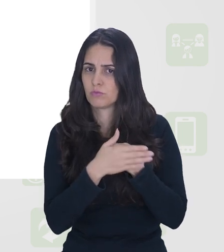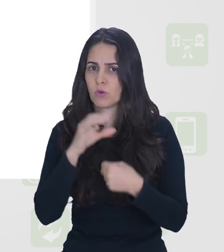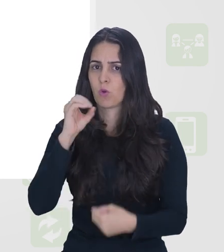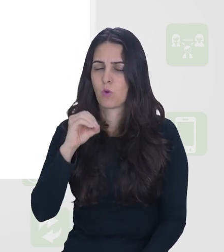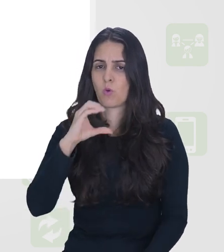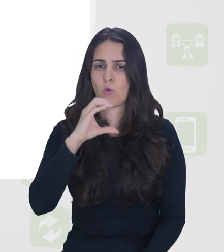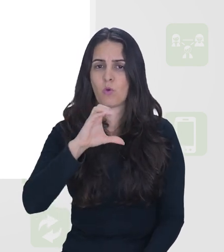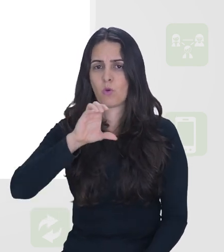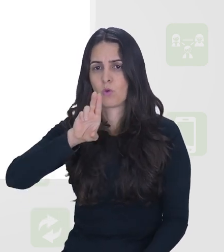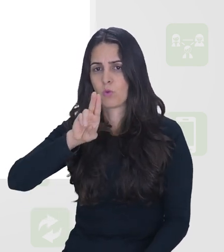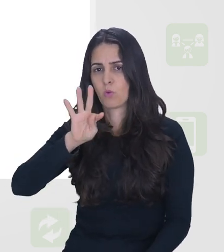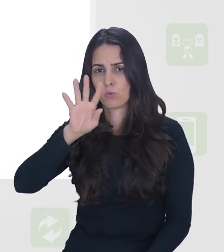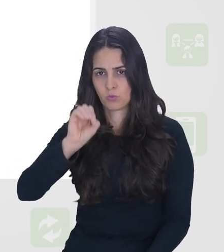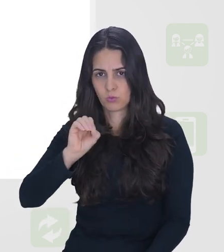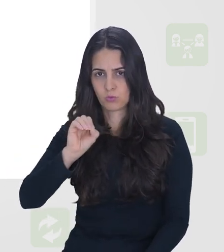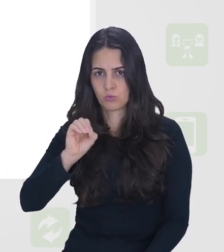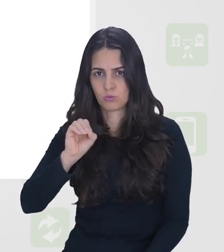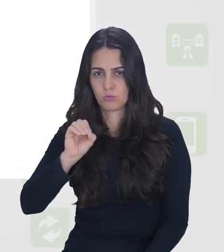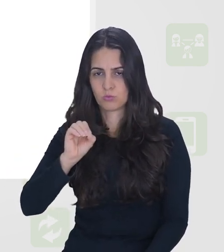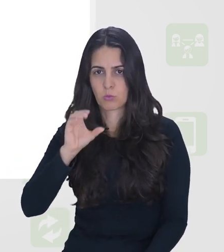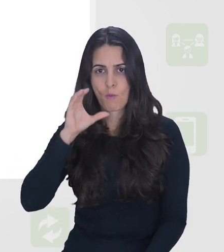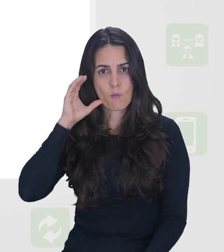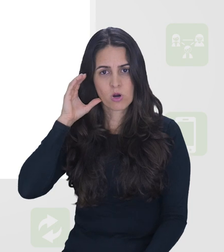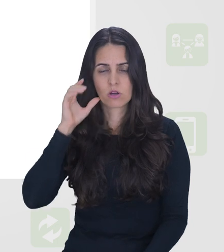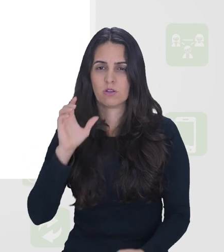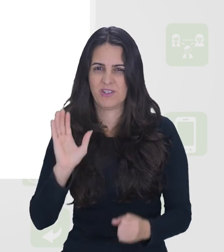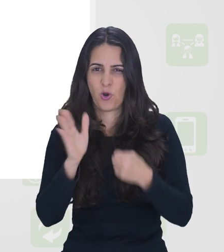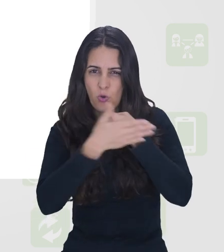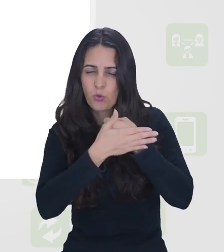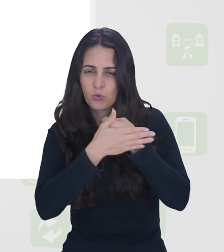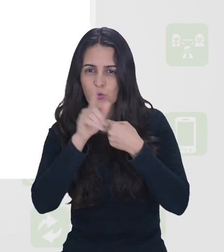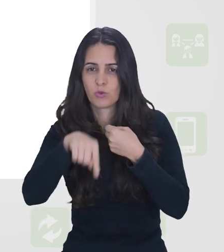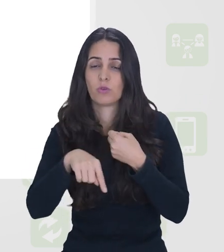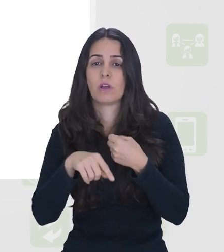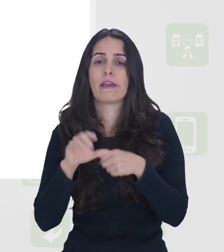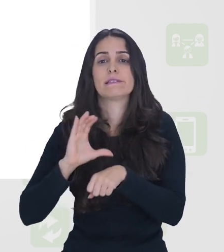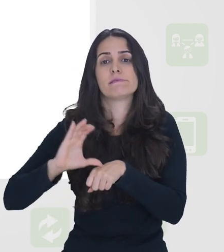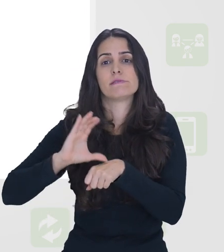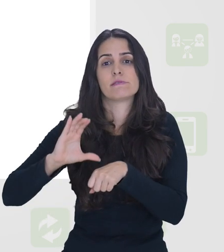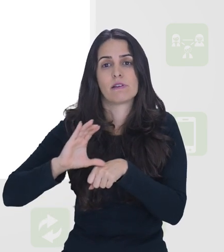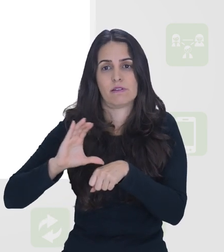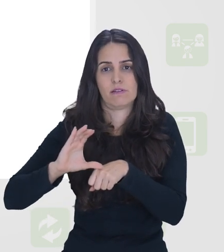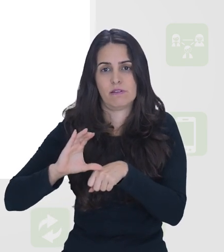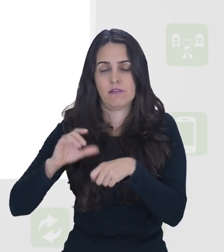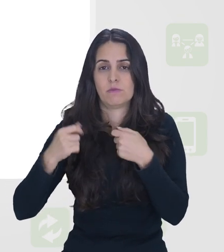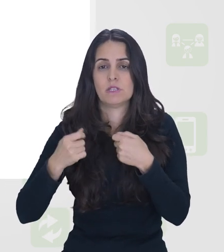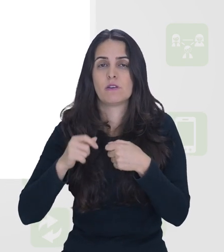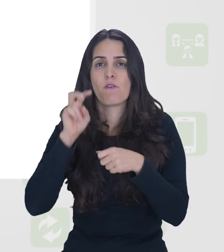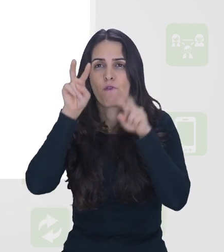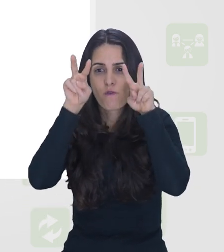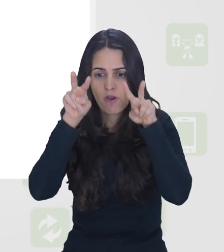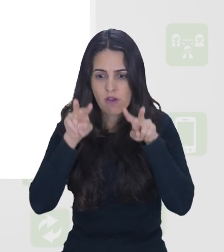aqui ó ele fica oculto para estudante e fica cinza então dá uma verificada se tá tudo